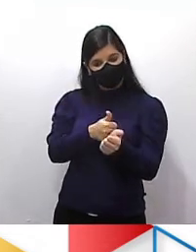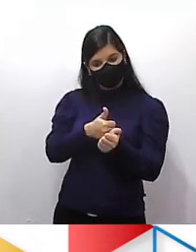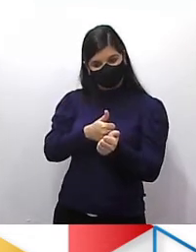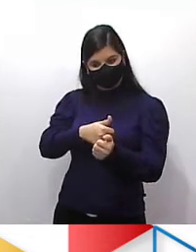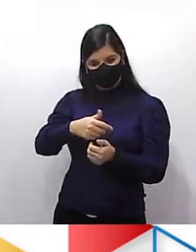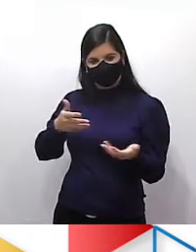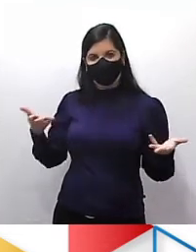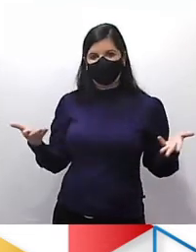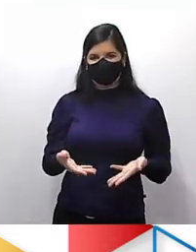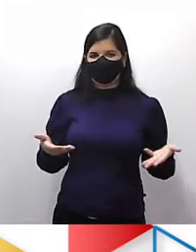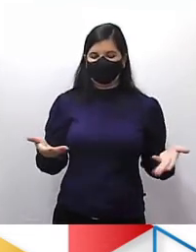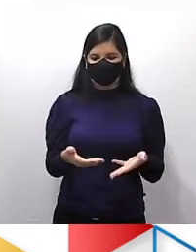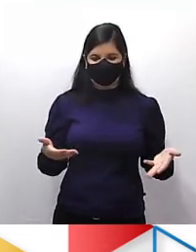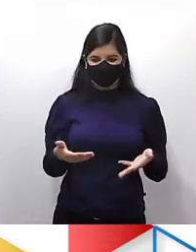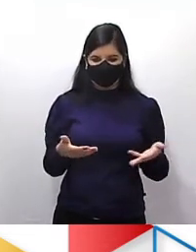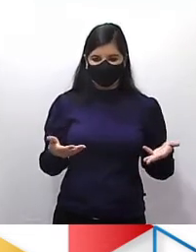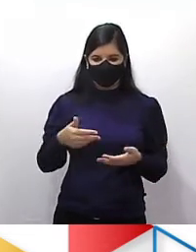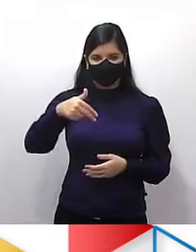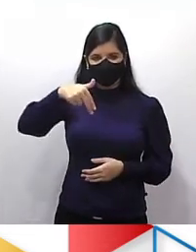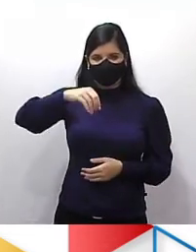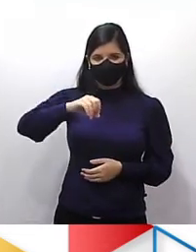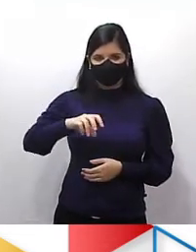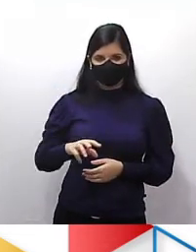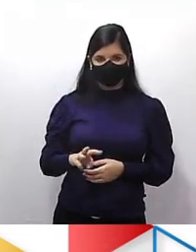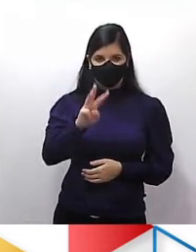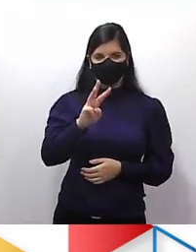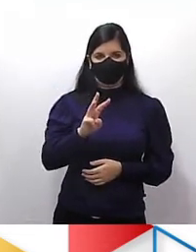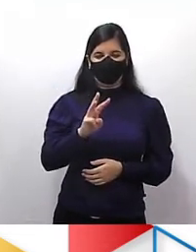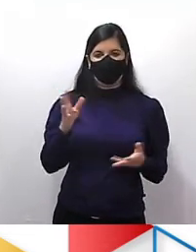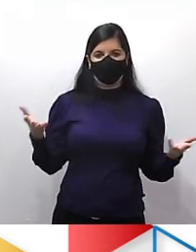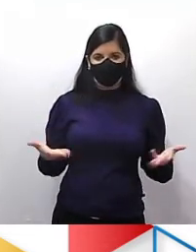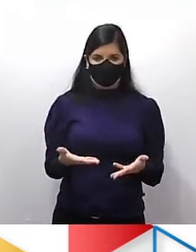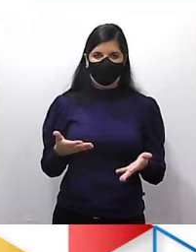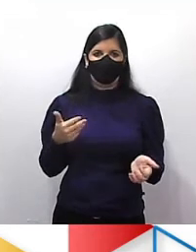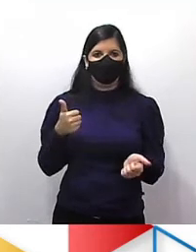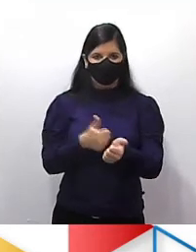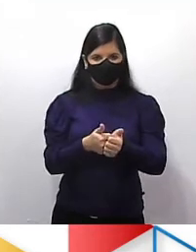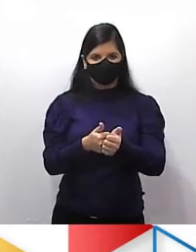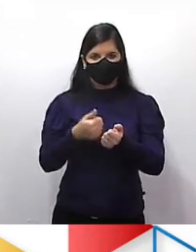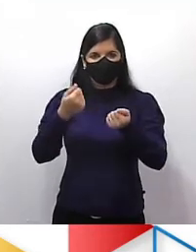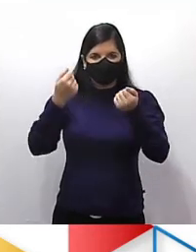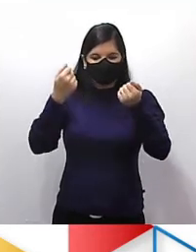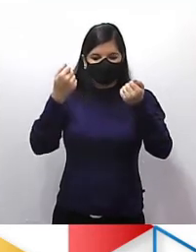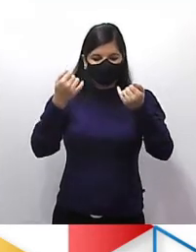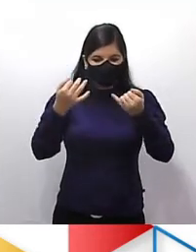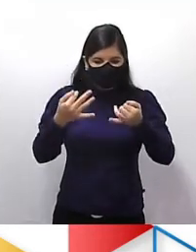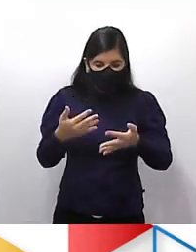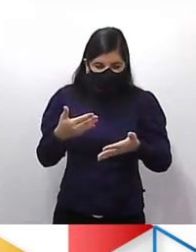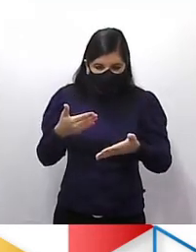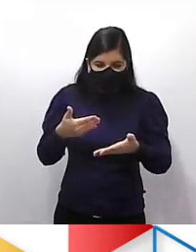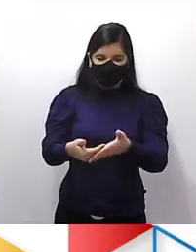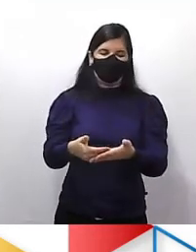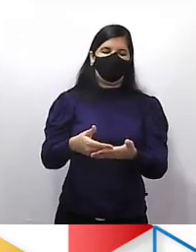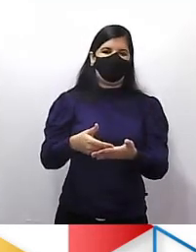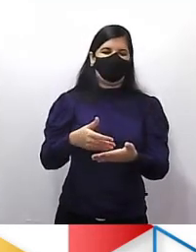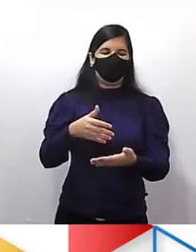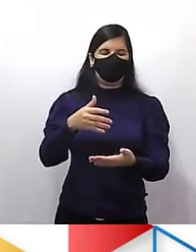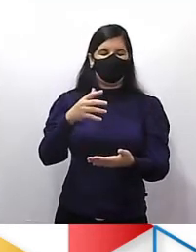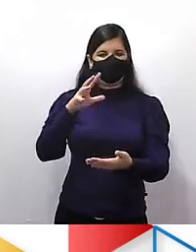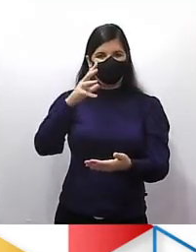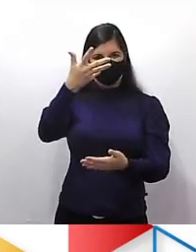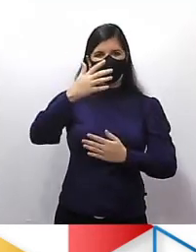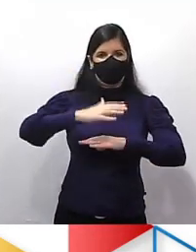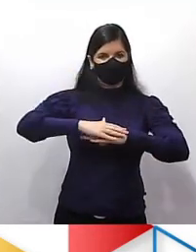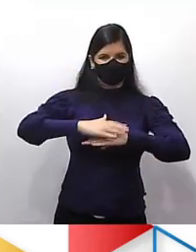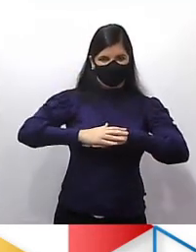present, que tem abaixo aí o now. Ele fica muito perto do agora. Você falou e daqui a pouco você vai